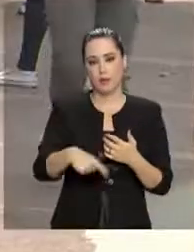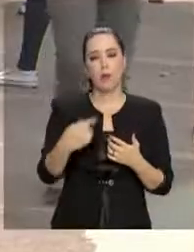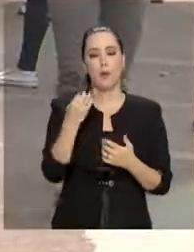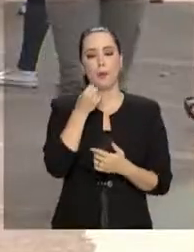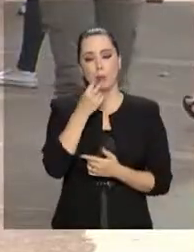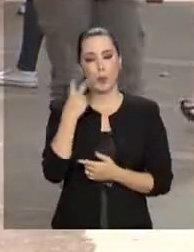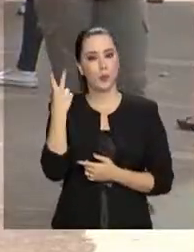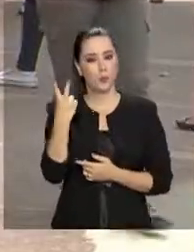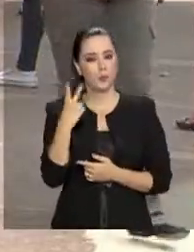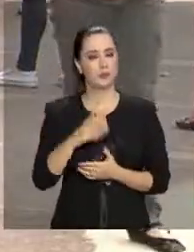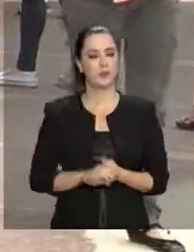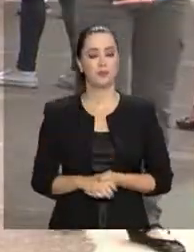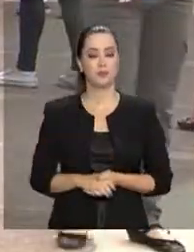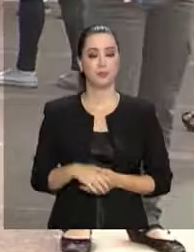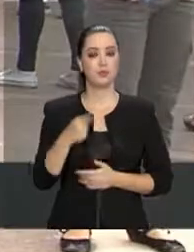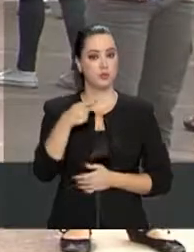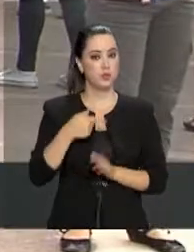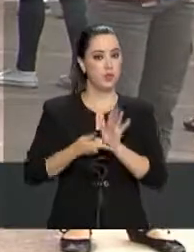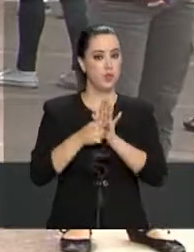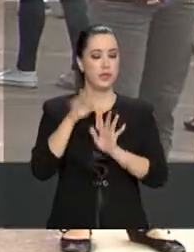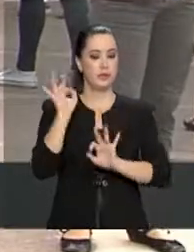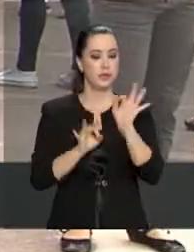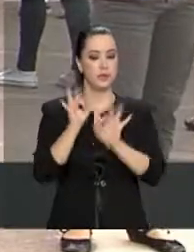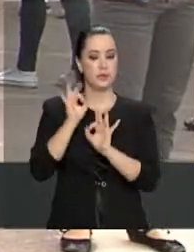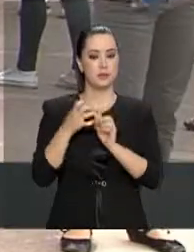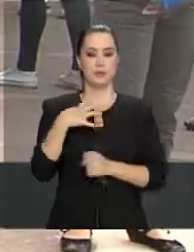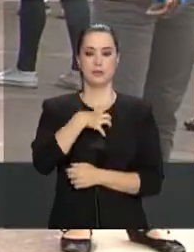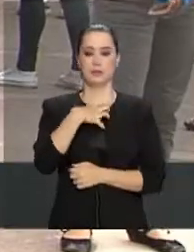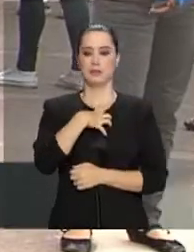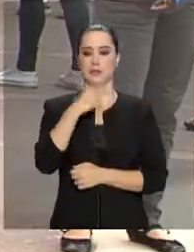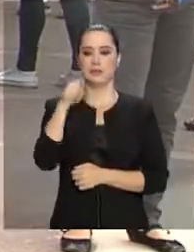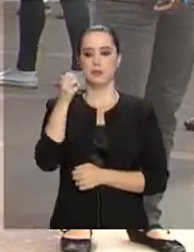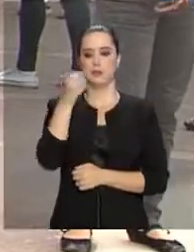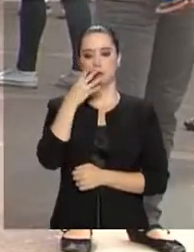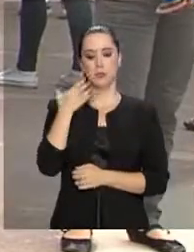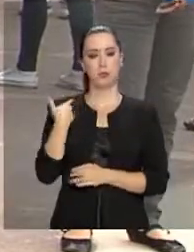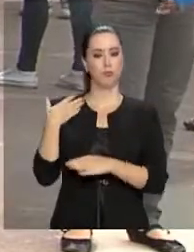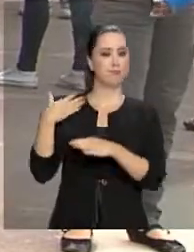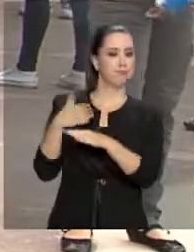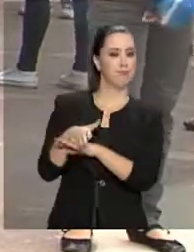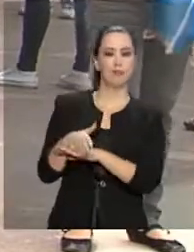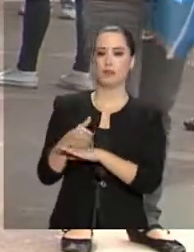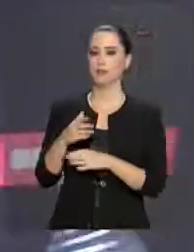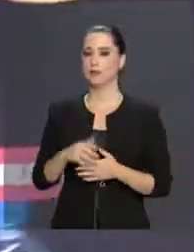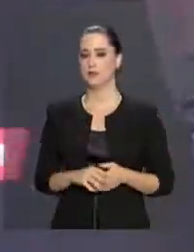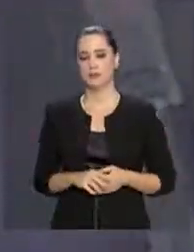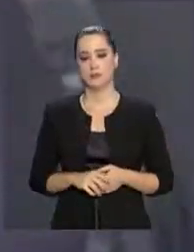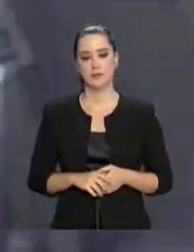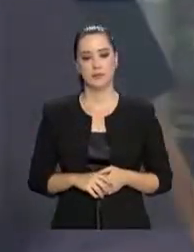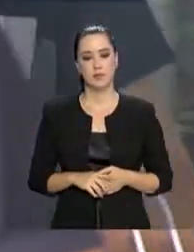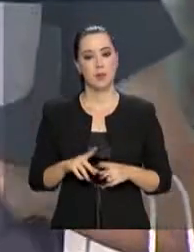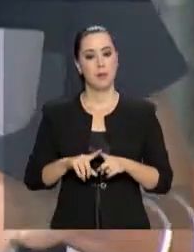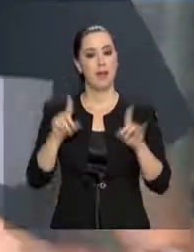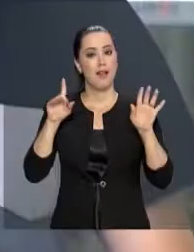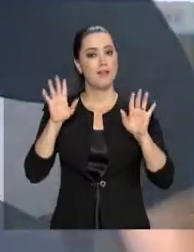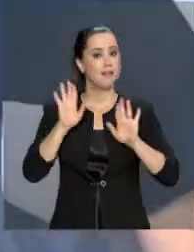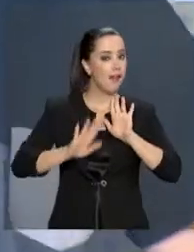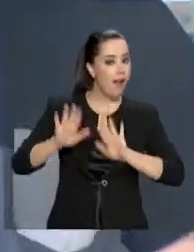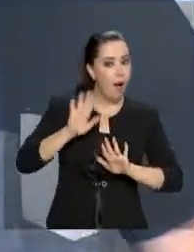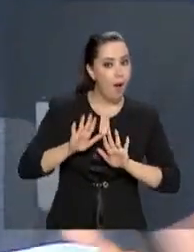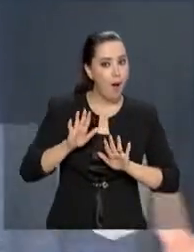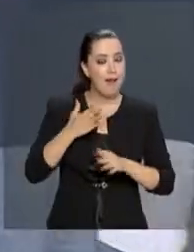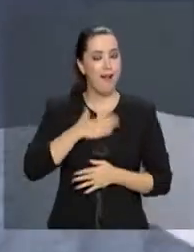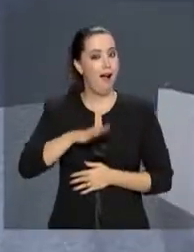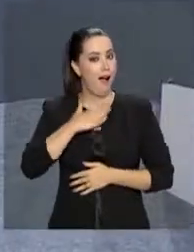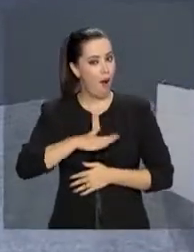quem passou tanto tempo se preparando, a sensação é de alívio ao cruzar esses portões. Mas calma, nem